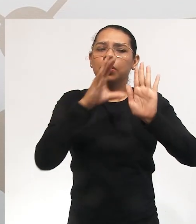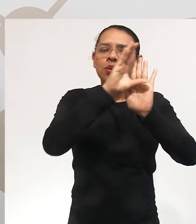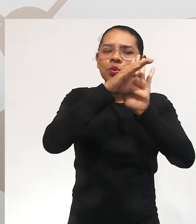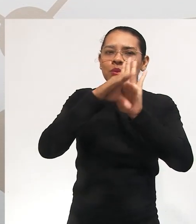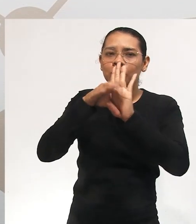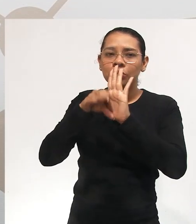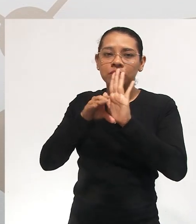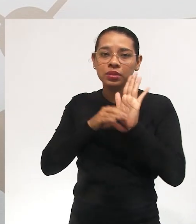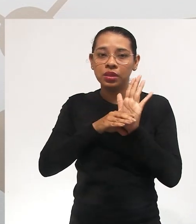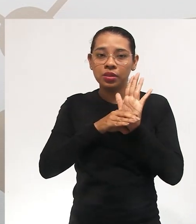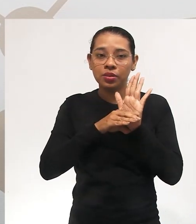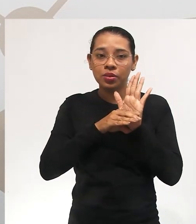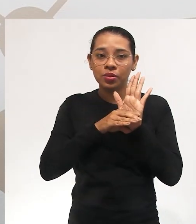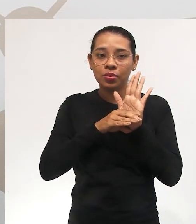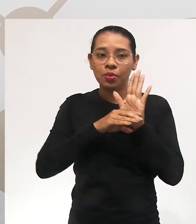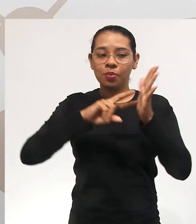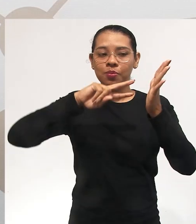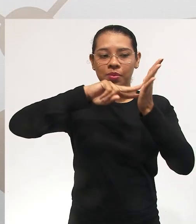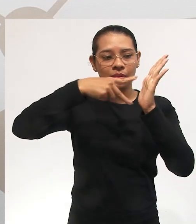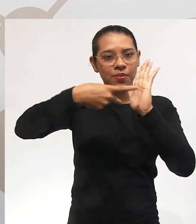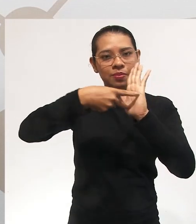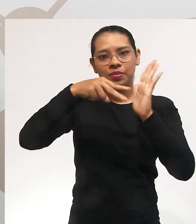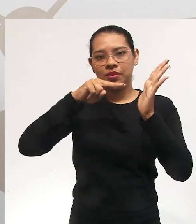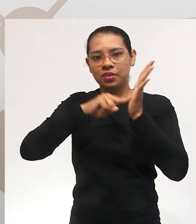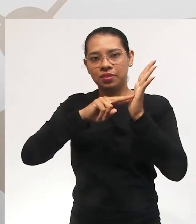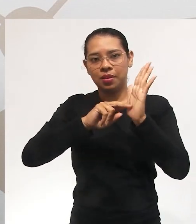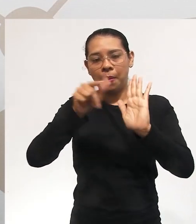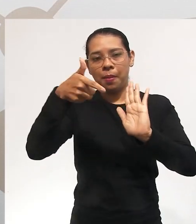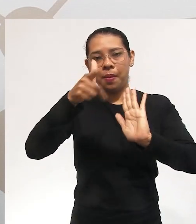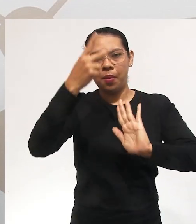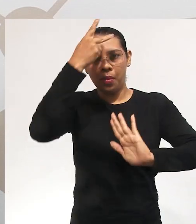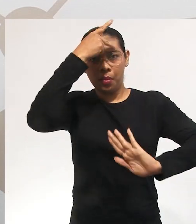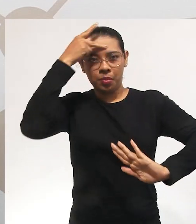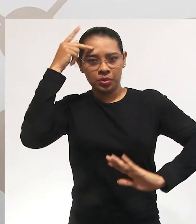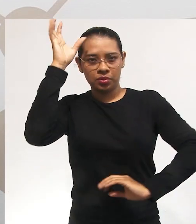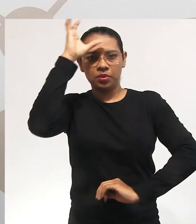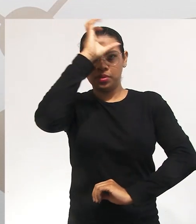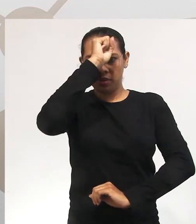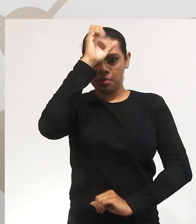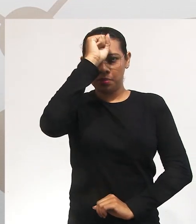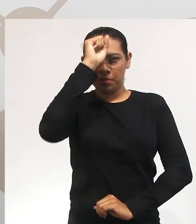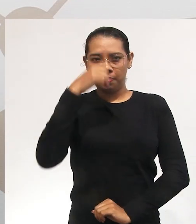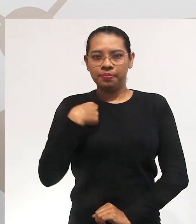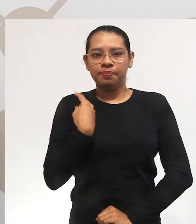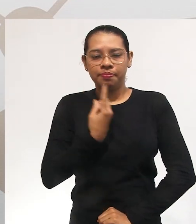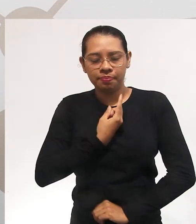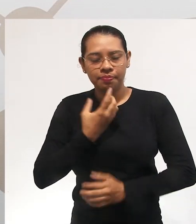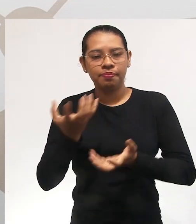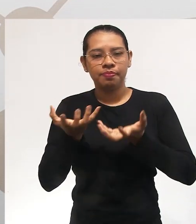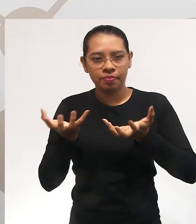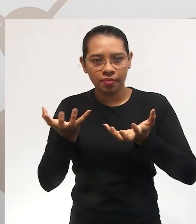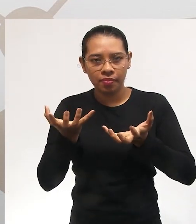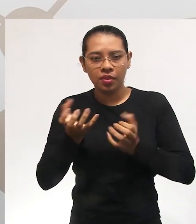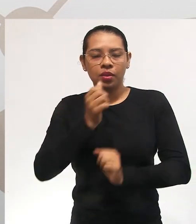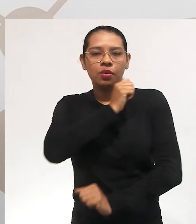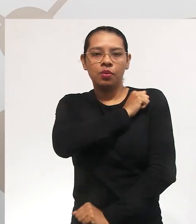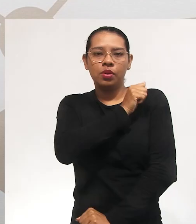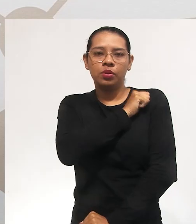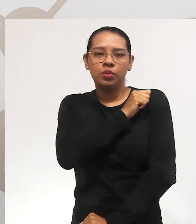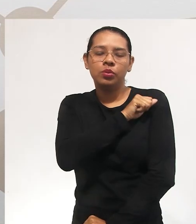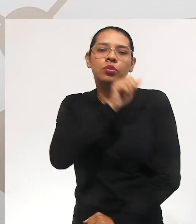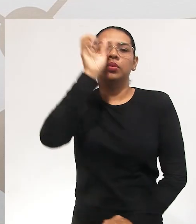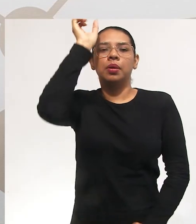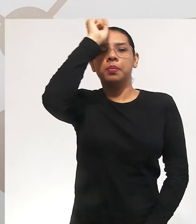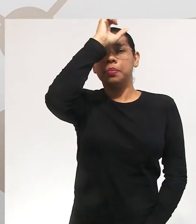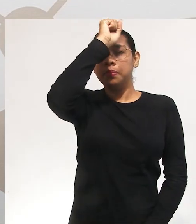dá significado para quem aprende. Então nós chegamos com assuntos aleatórios e queremos que o aluno compreenda e desenvolva um senso